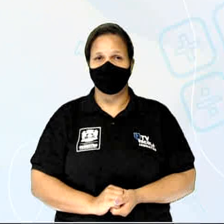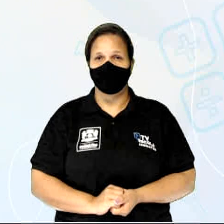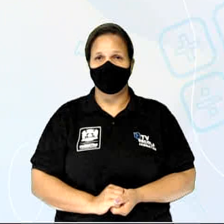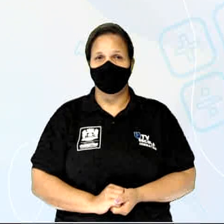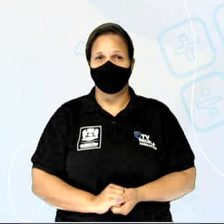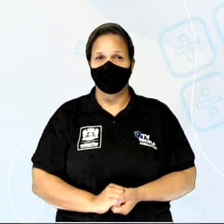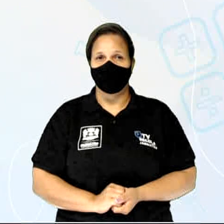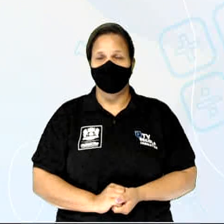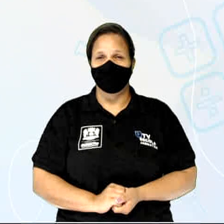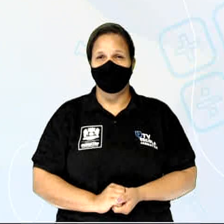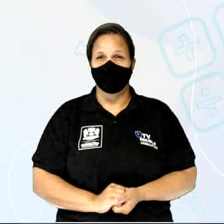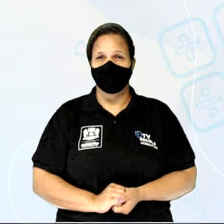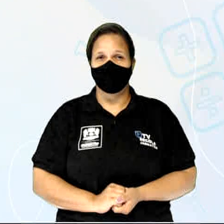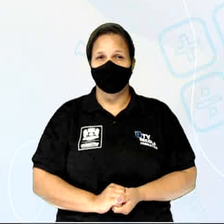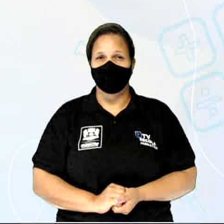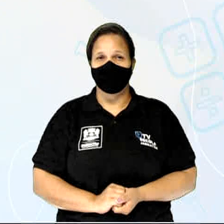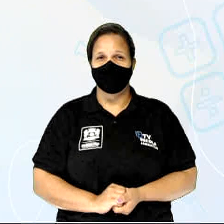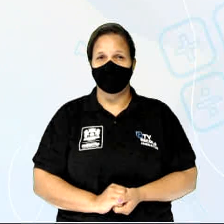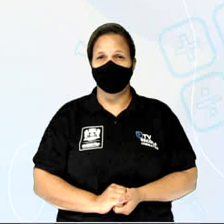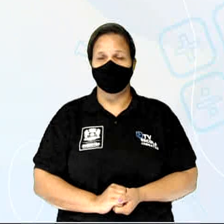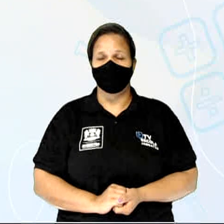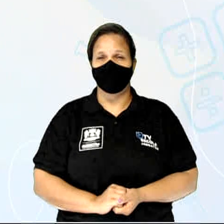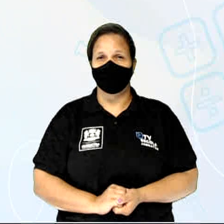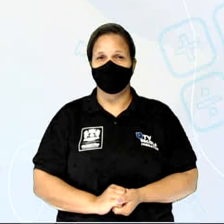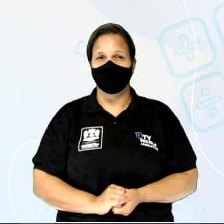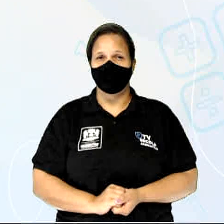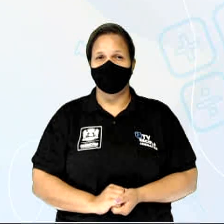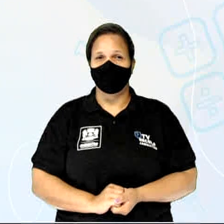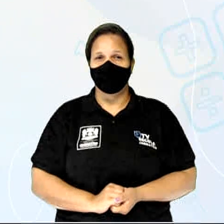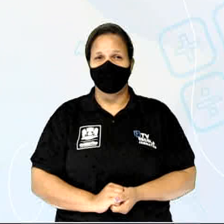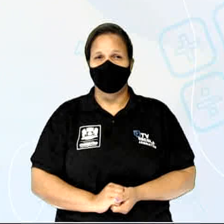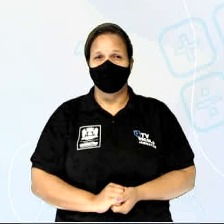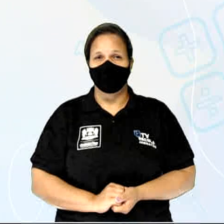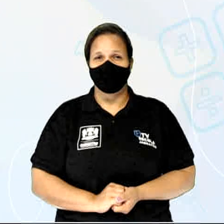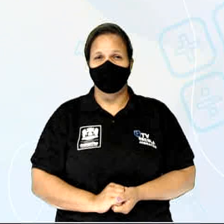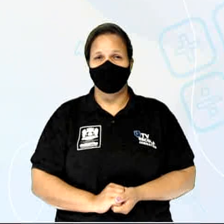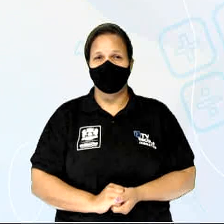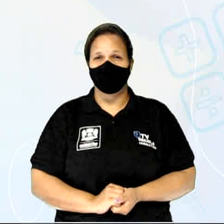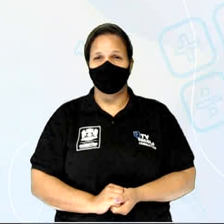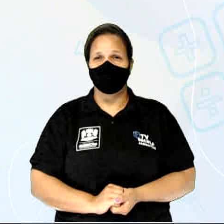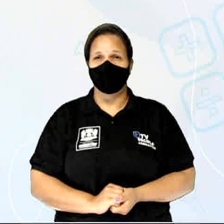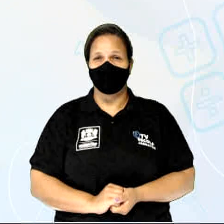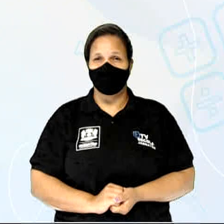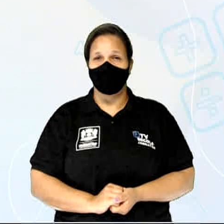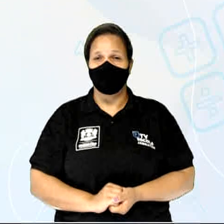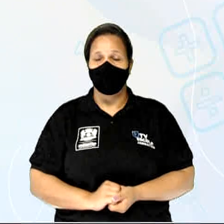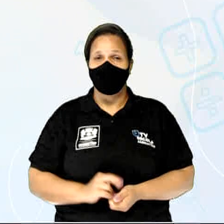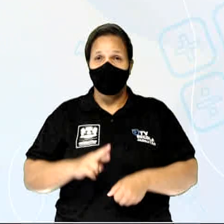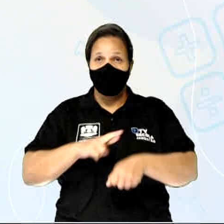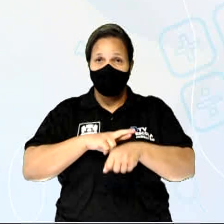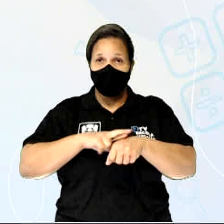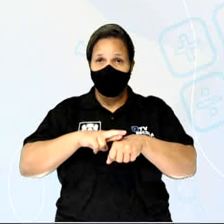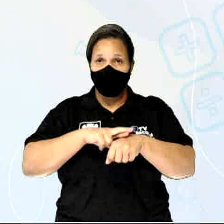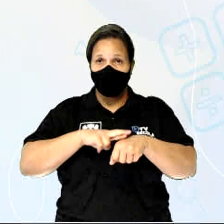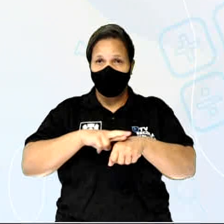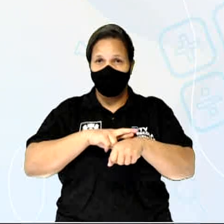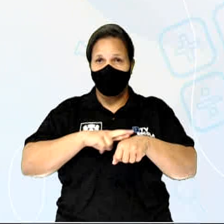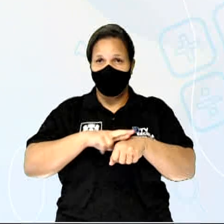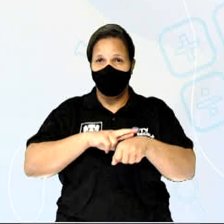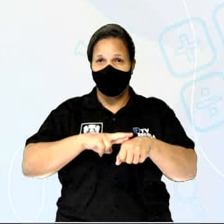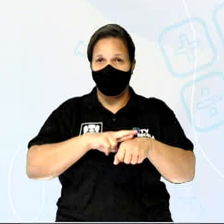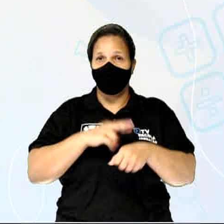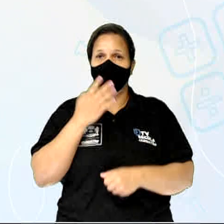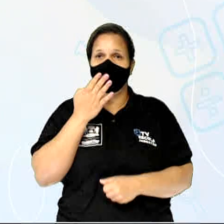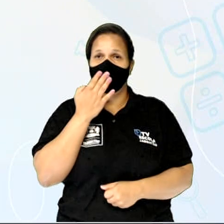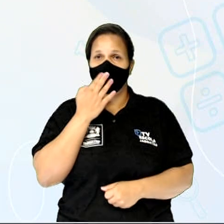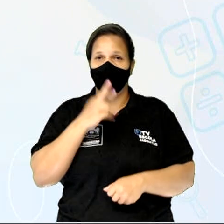you, ou seja, o future, né? Ele está aí elencado da cor roxa com I will WhatsApp